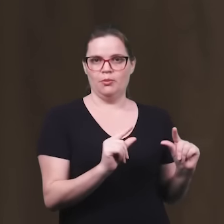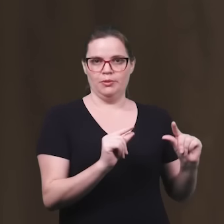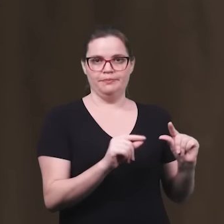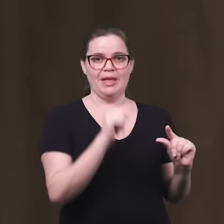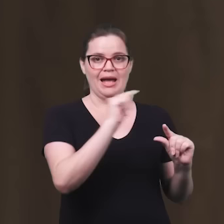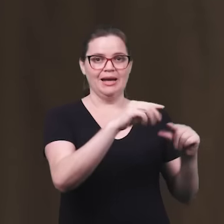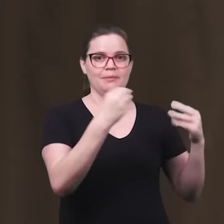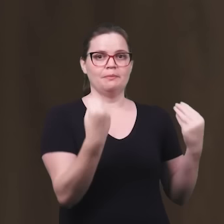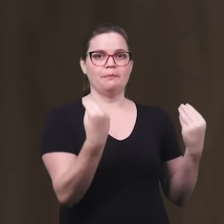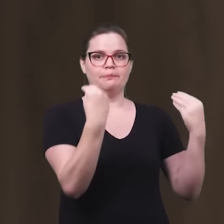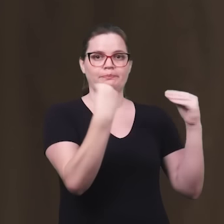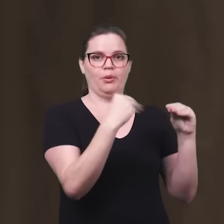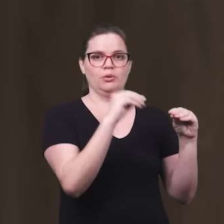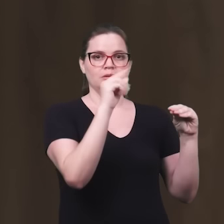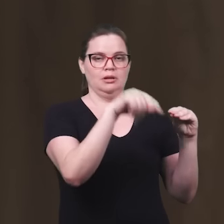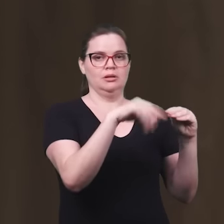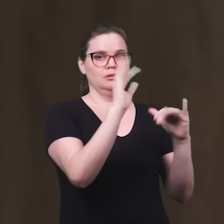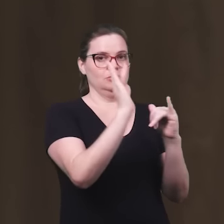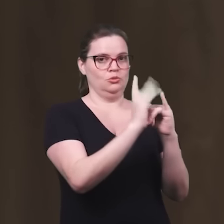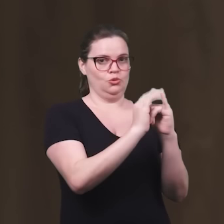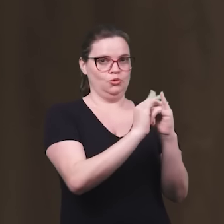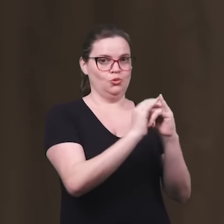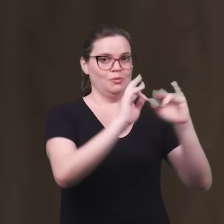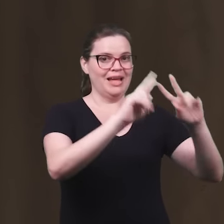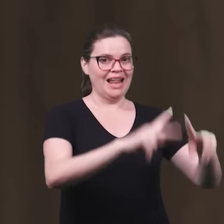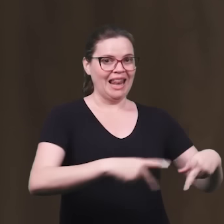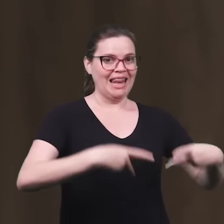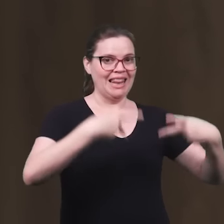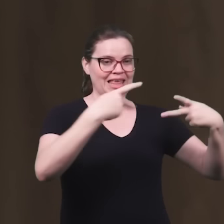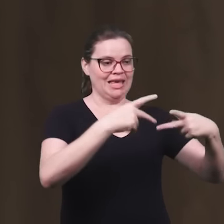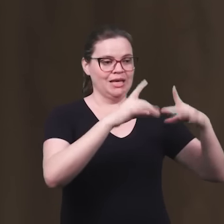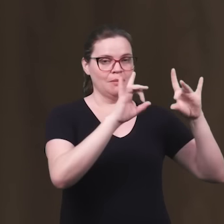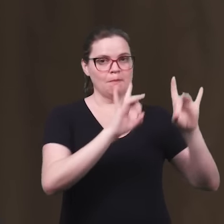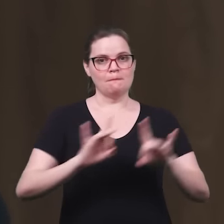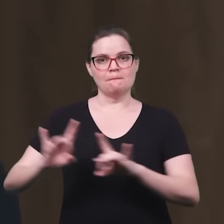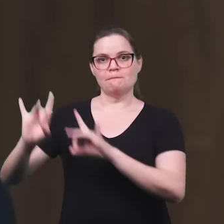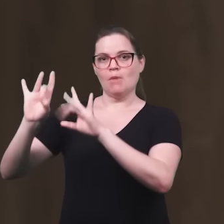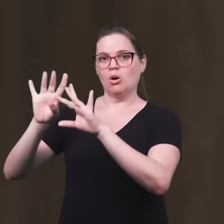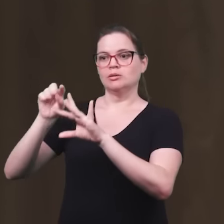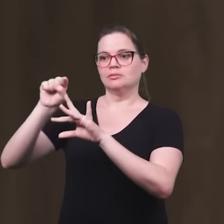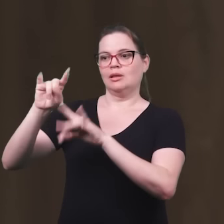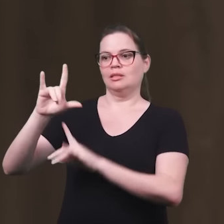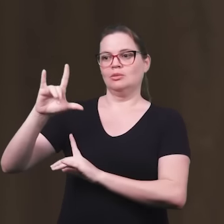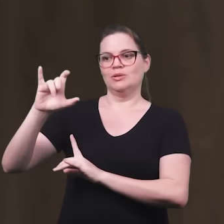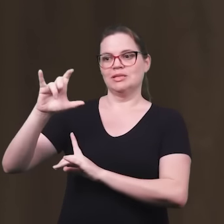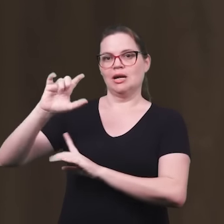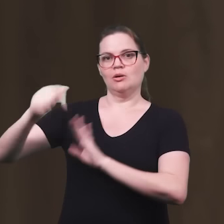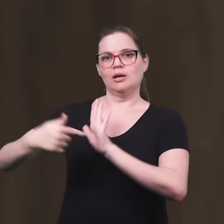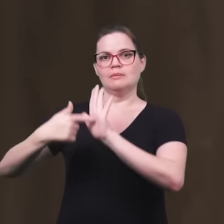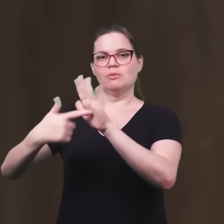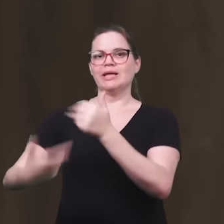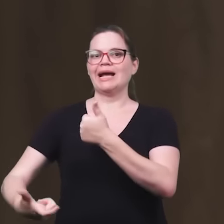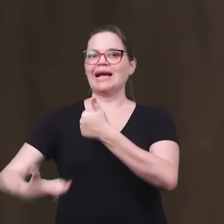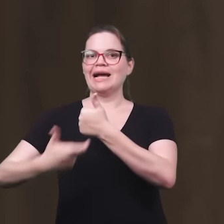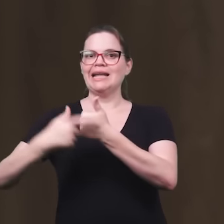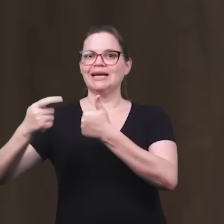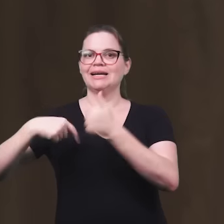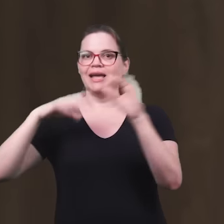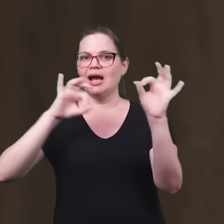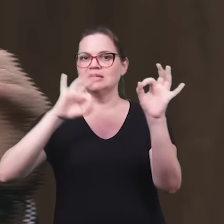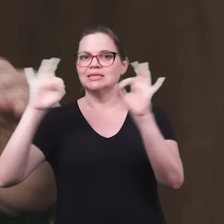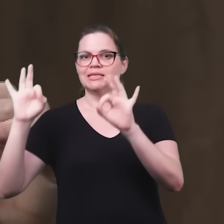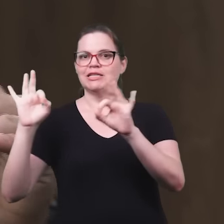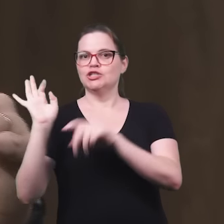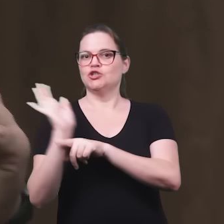no YouTube, pegar esse link e postar lá no Instagram, no Stories, e falar assim, clica aqui para assistir meu vídeo. Essa pessoa vai